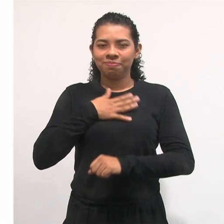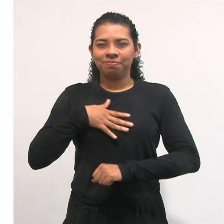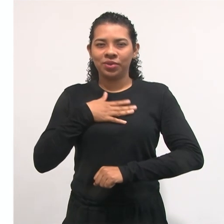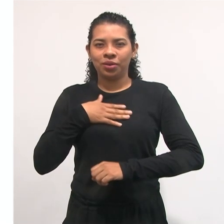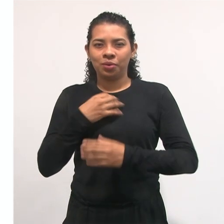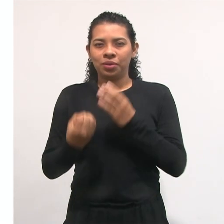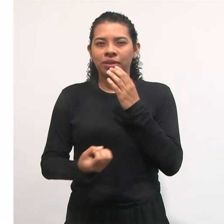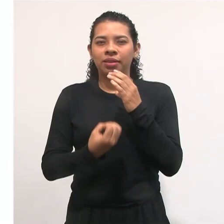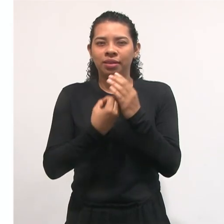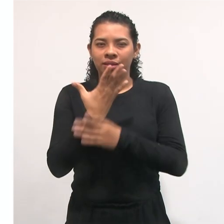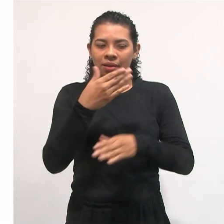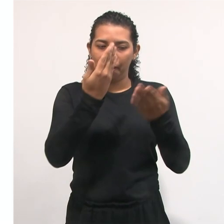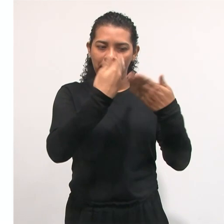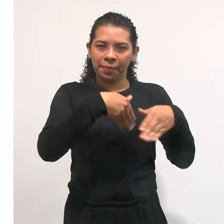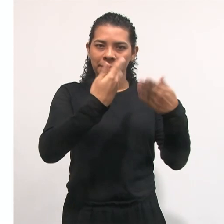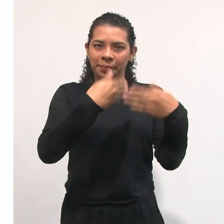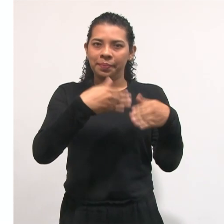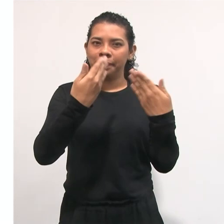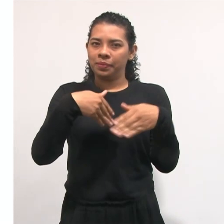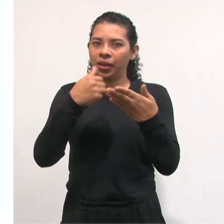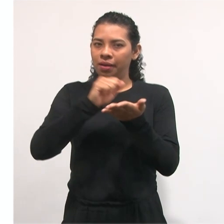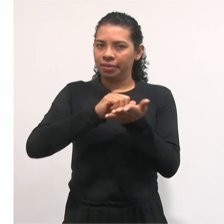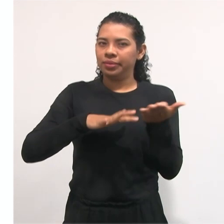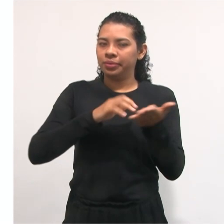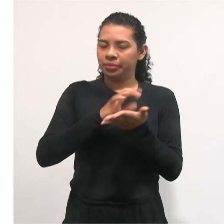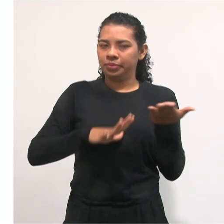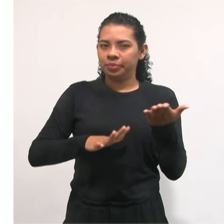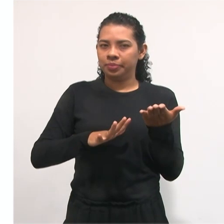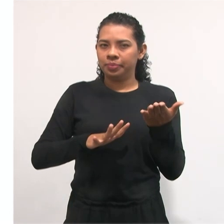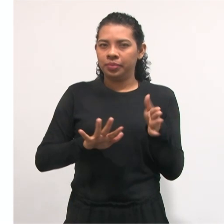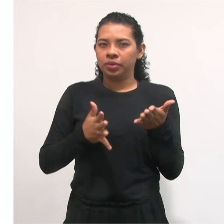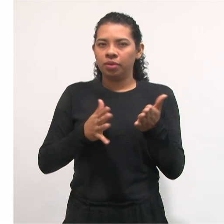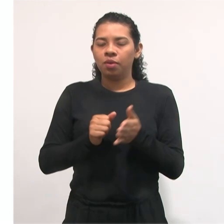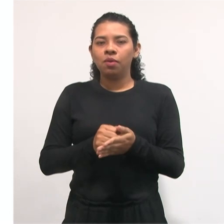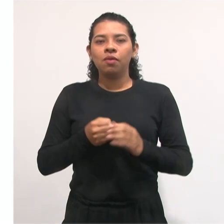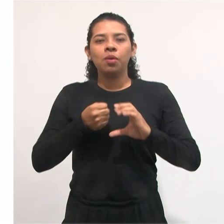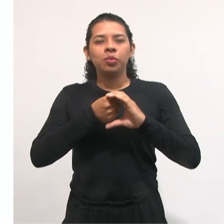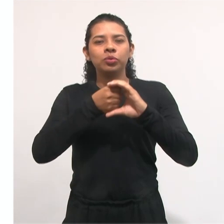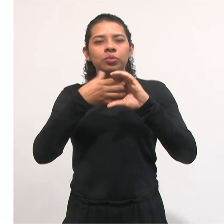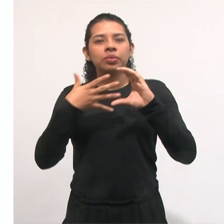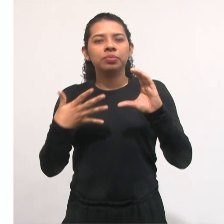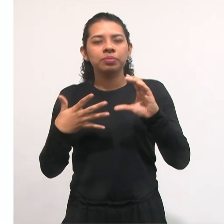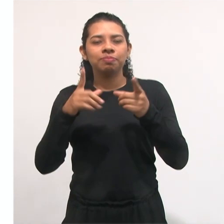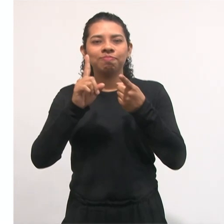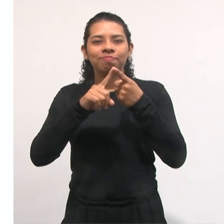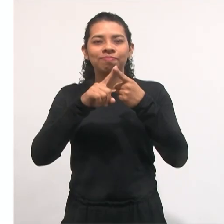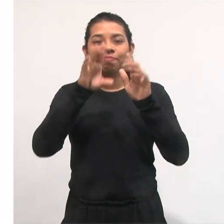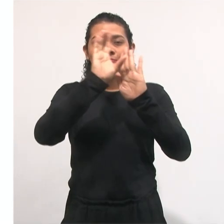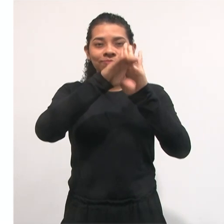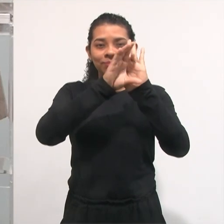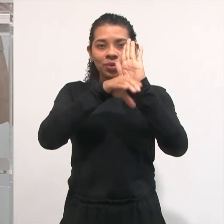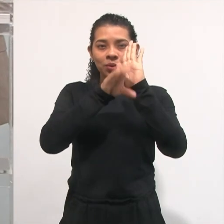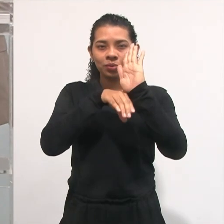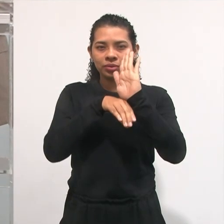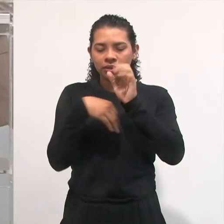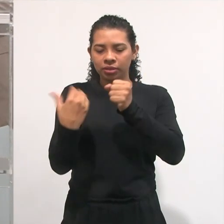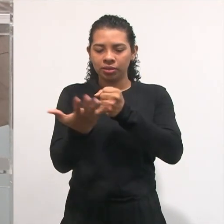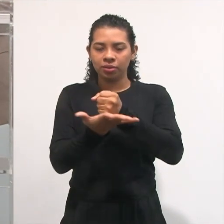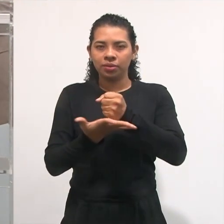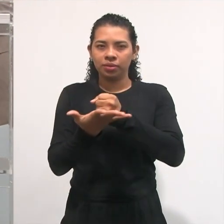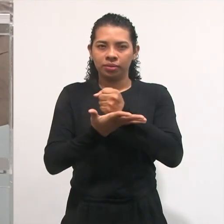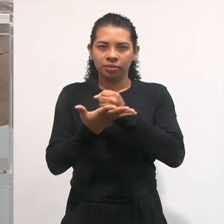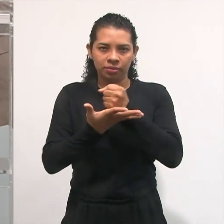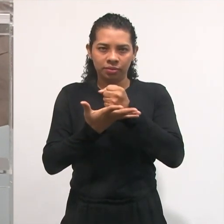final. Vamos iniciar, então, os conceitos básicos, ok? Então, a gente falou que a gente vai